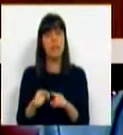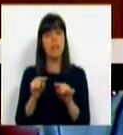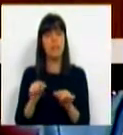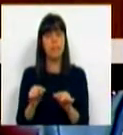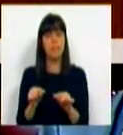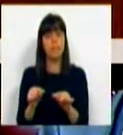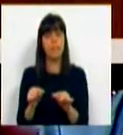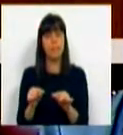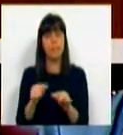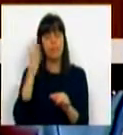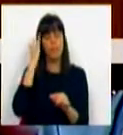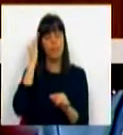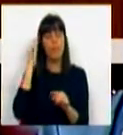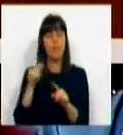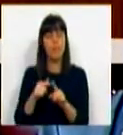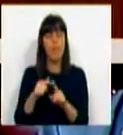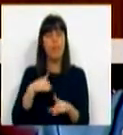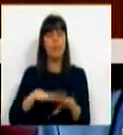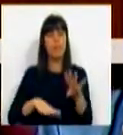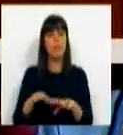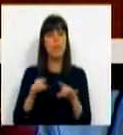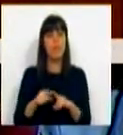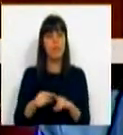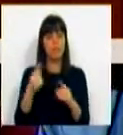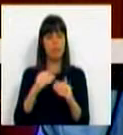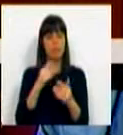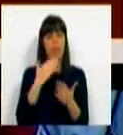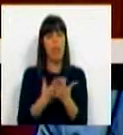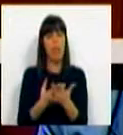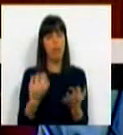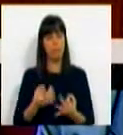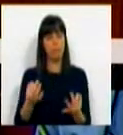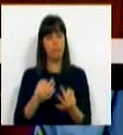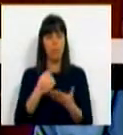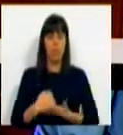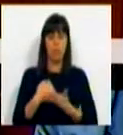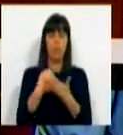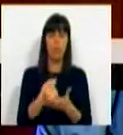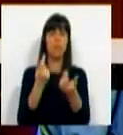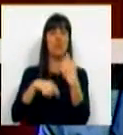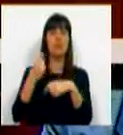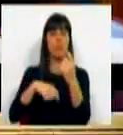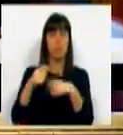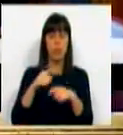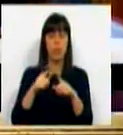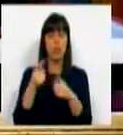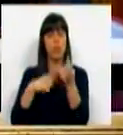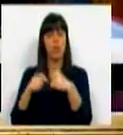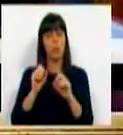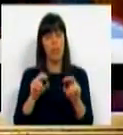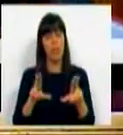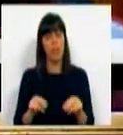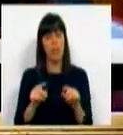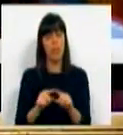esta projeção que fazemos tem sustentado, de facto, um contributo das exportações e das exportações